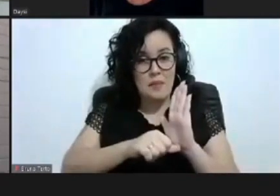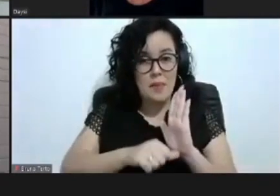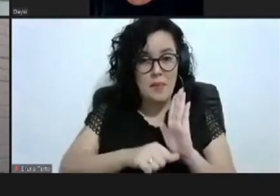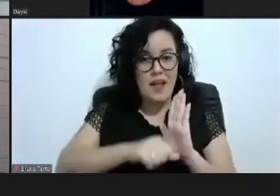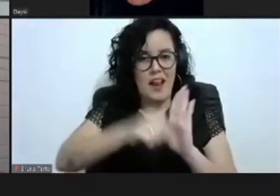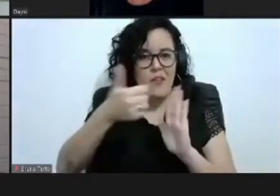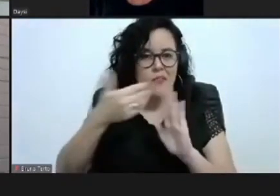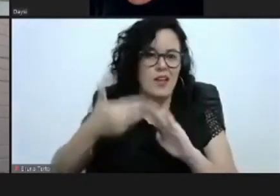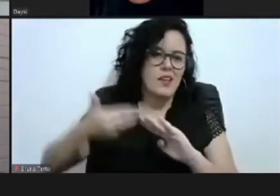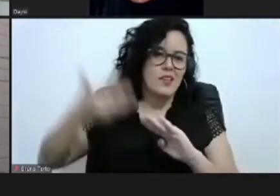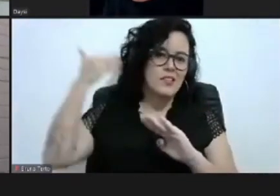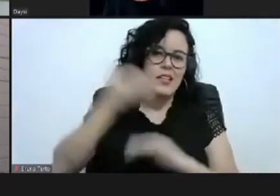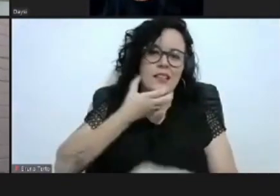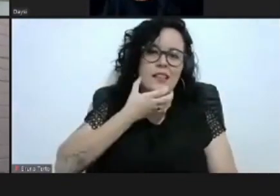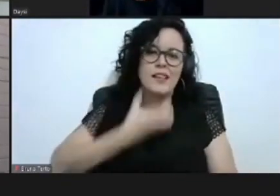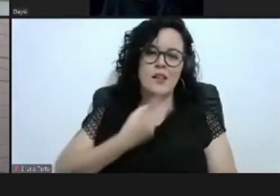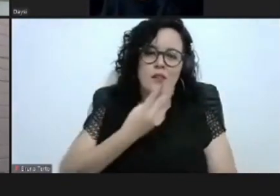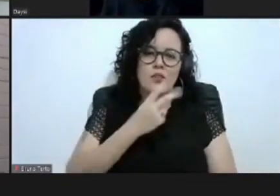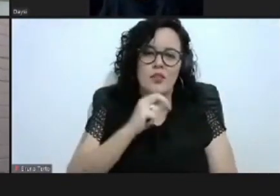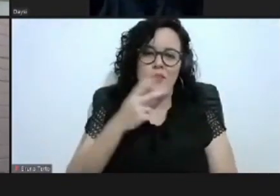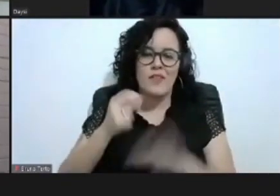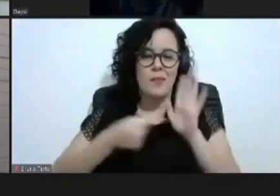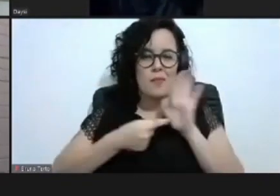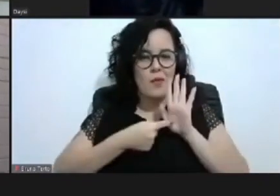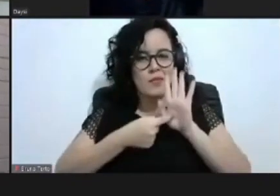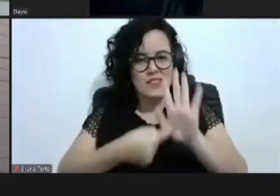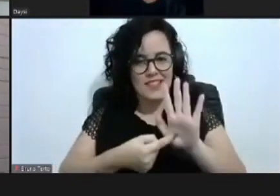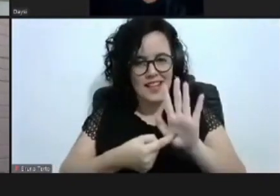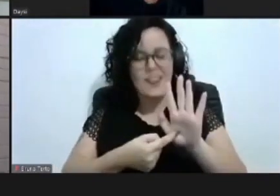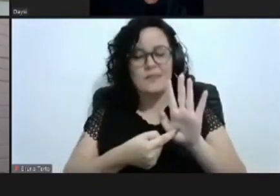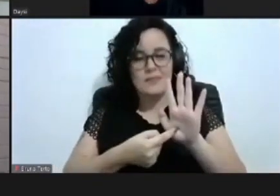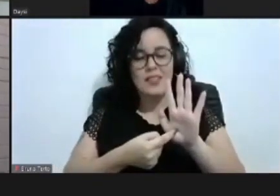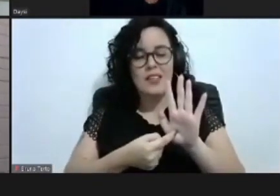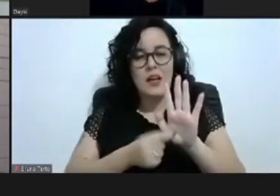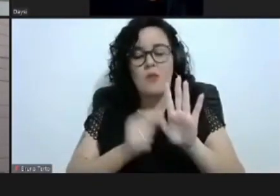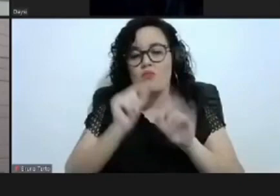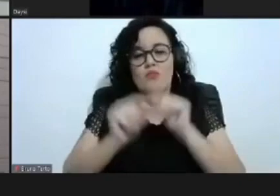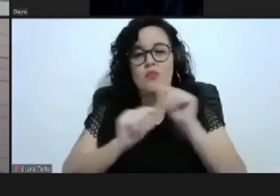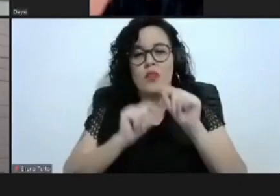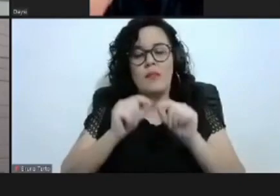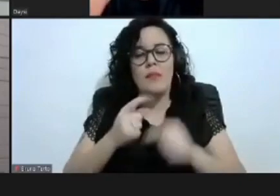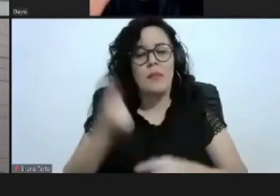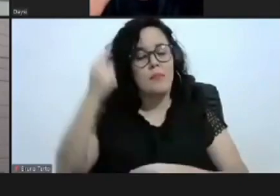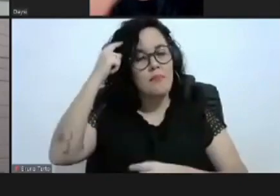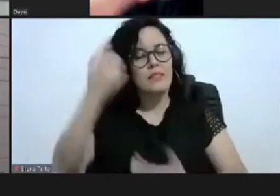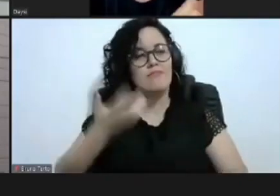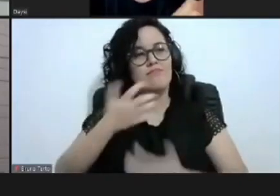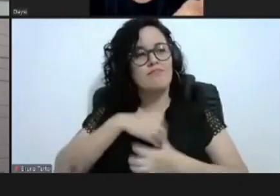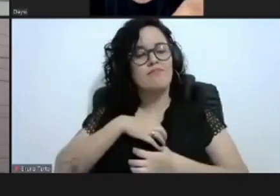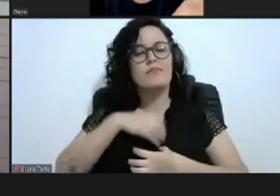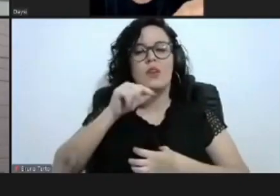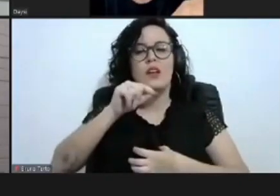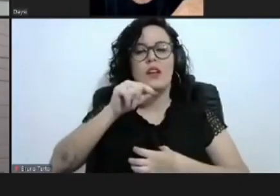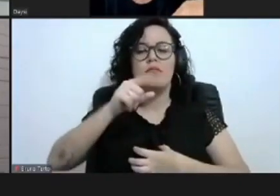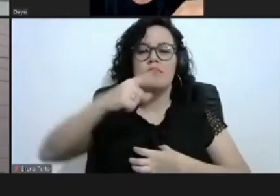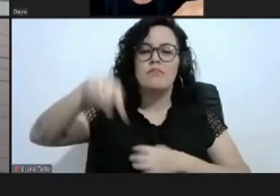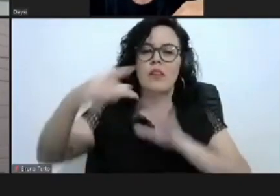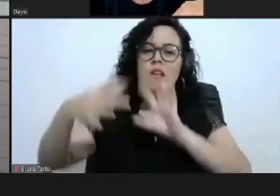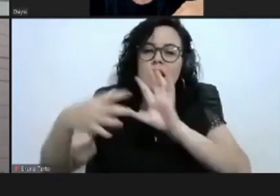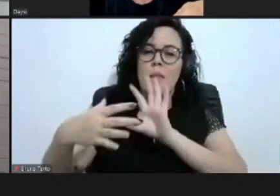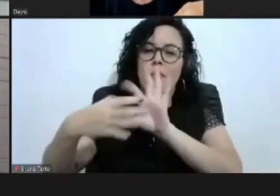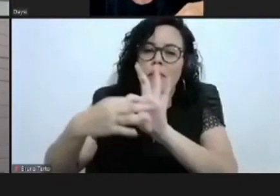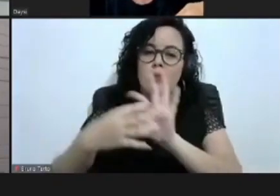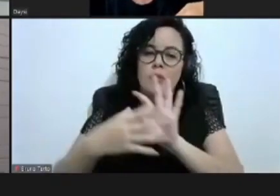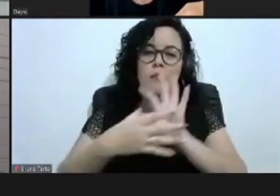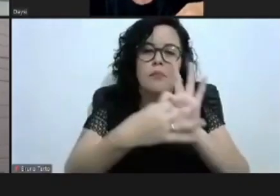de 2020. Para se somar, na verdade, é essa a nossa intenção, a todos os outros tantos espaços